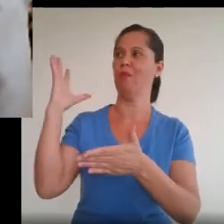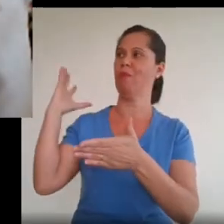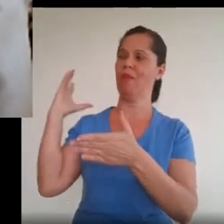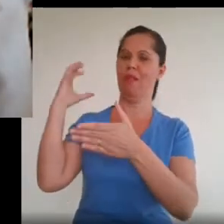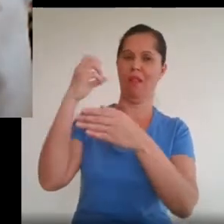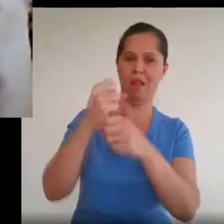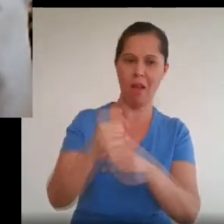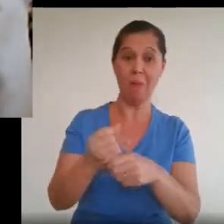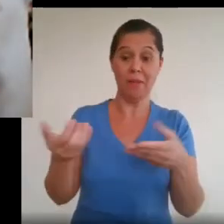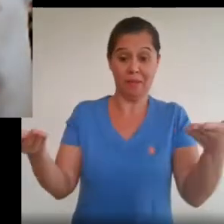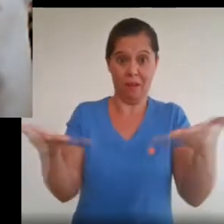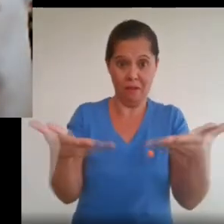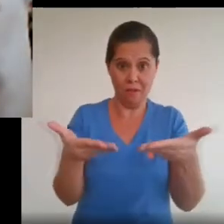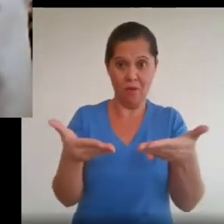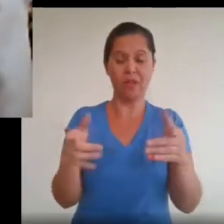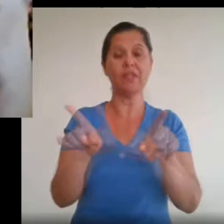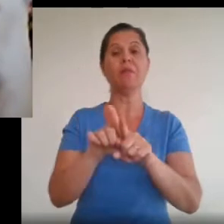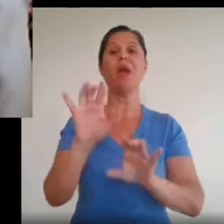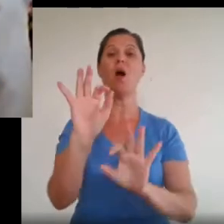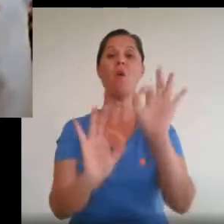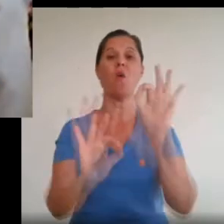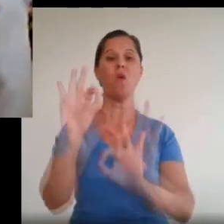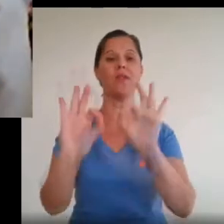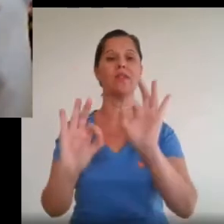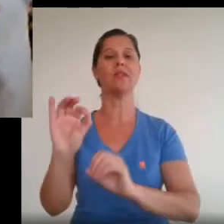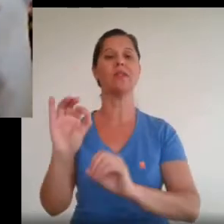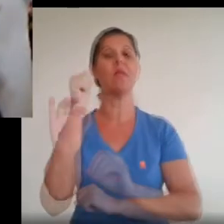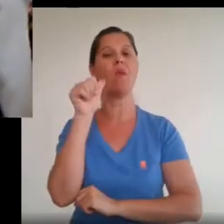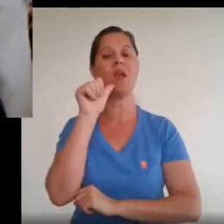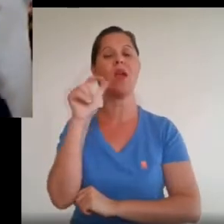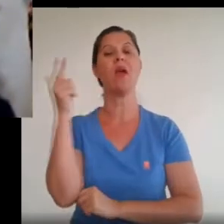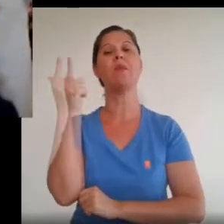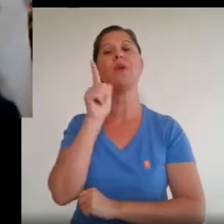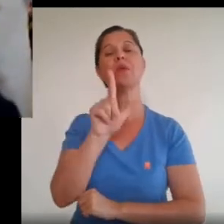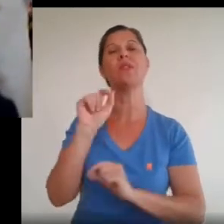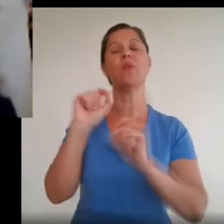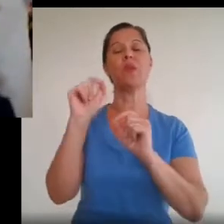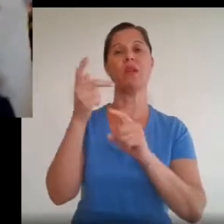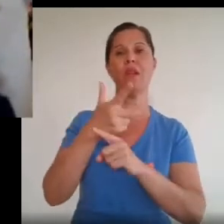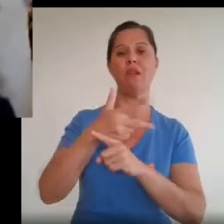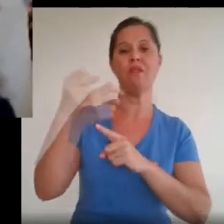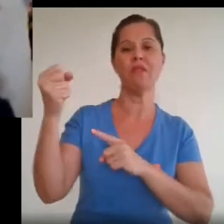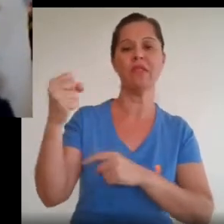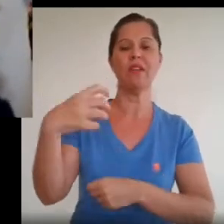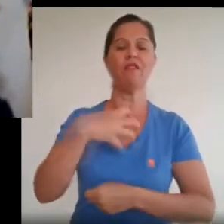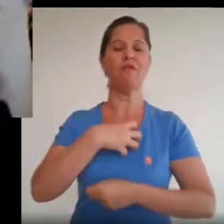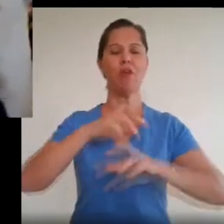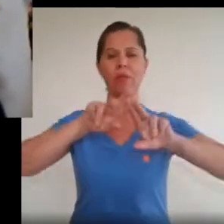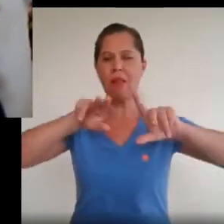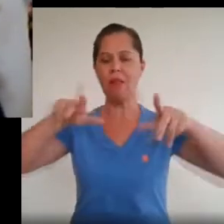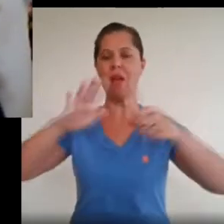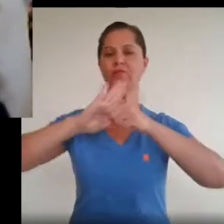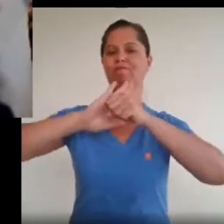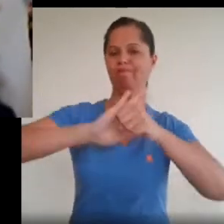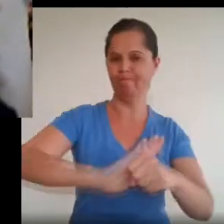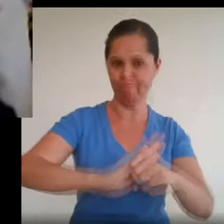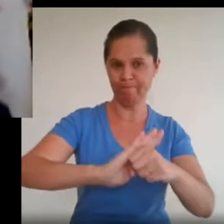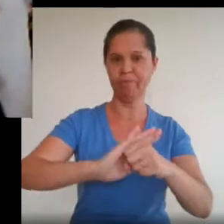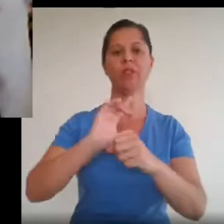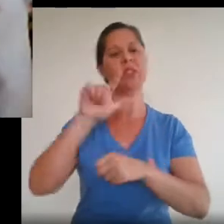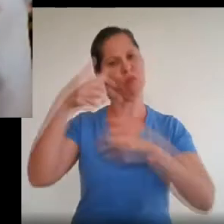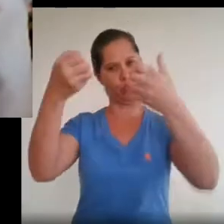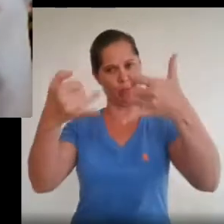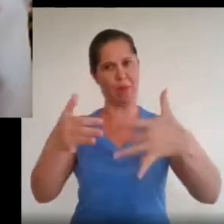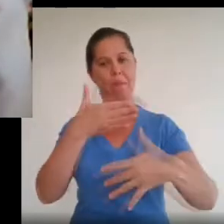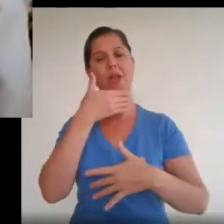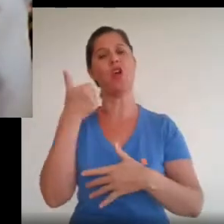de organização das mulheres, para vencer os diferentes sistemas de opressão, e depois eu vou